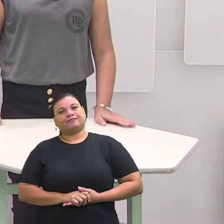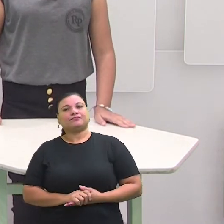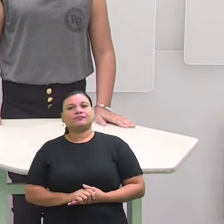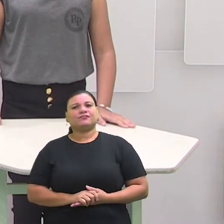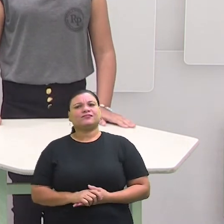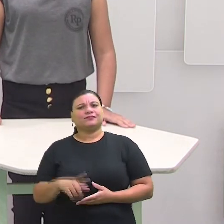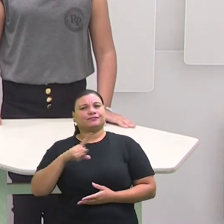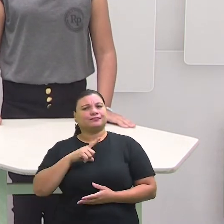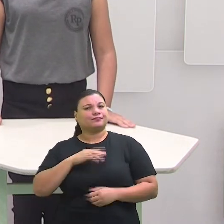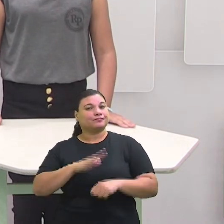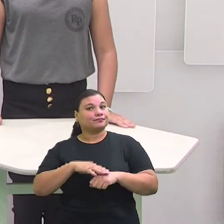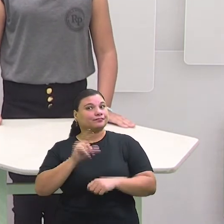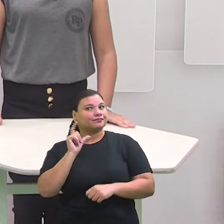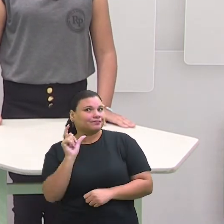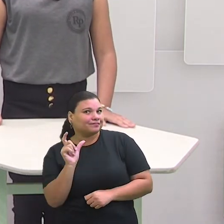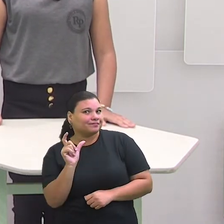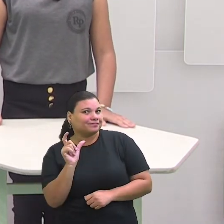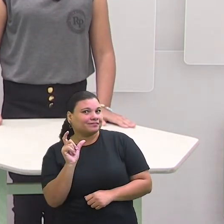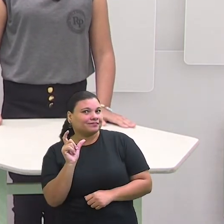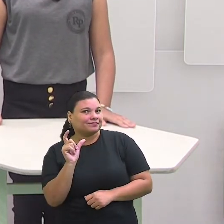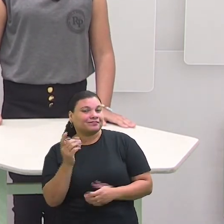vamos para a próxima palavra.